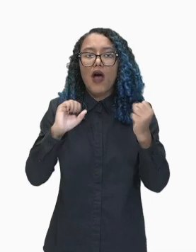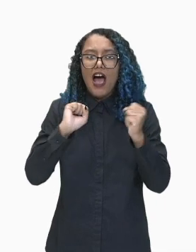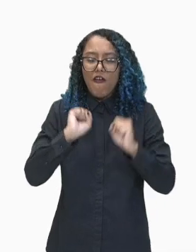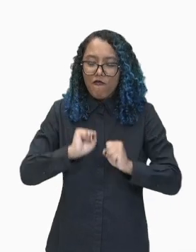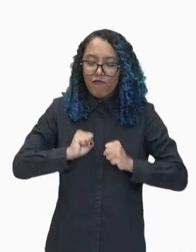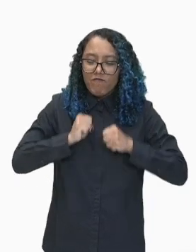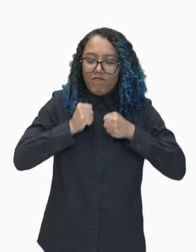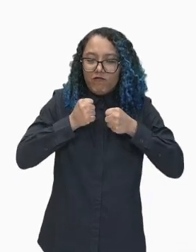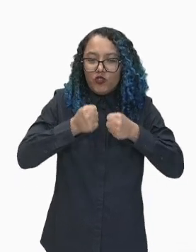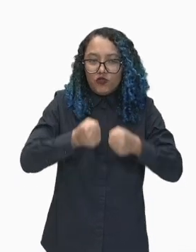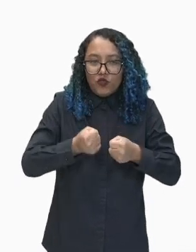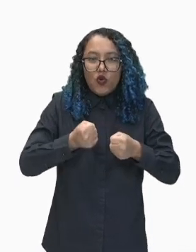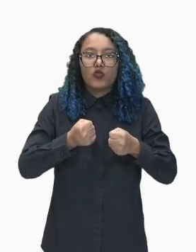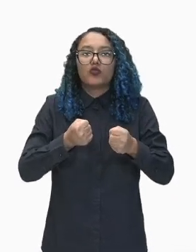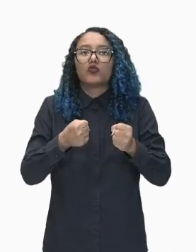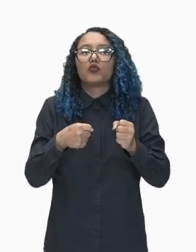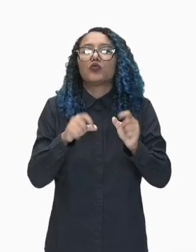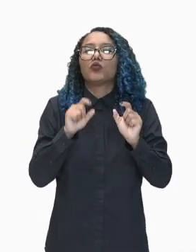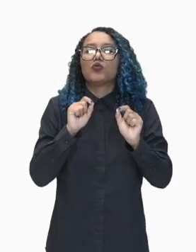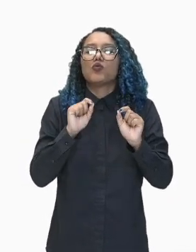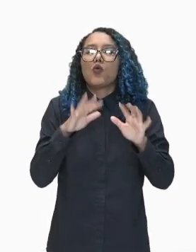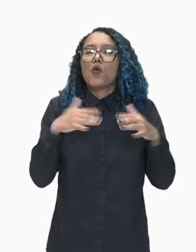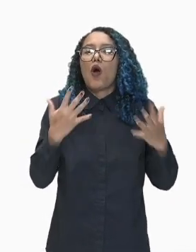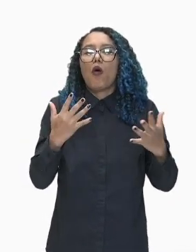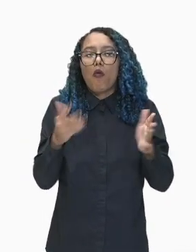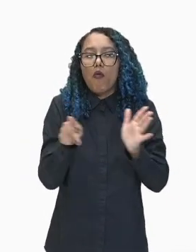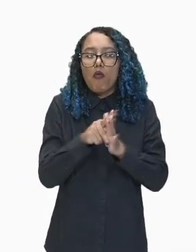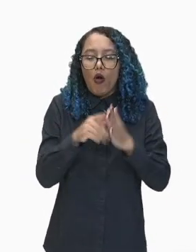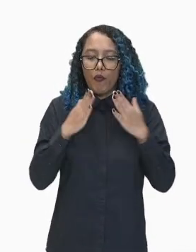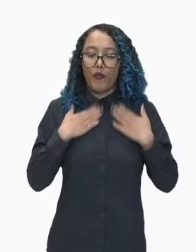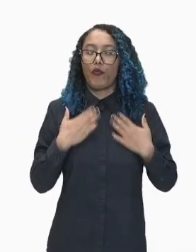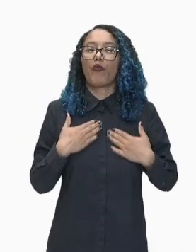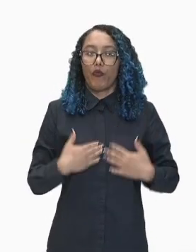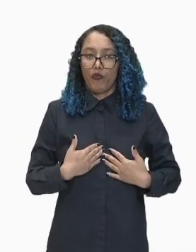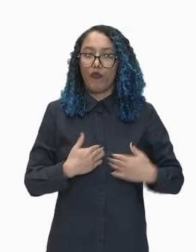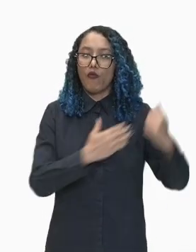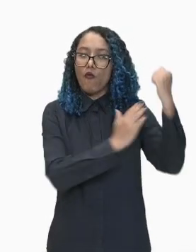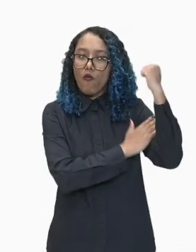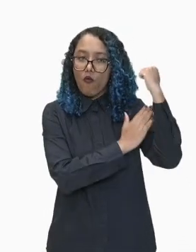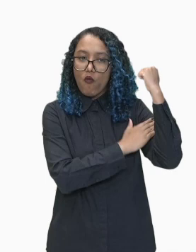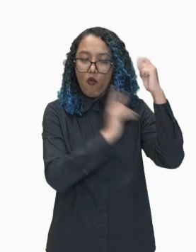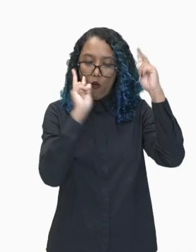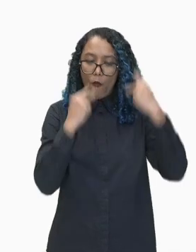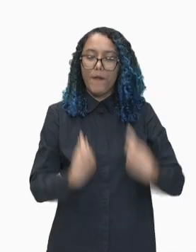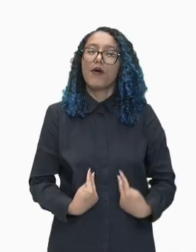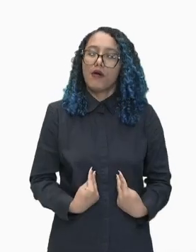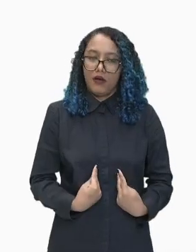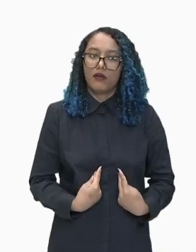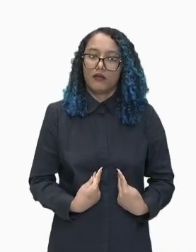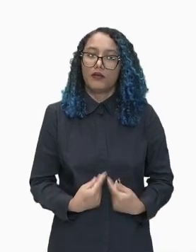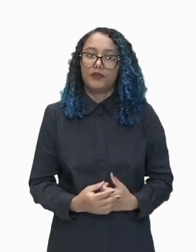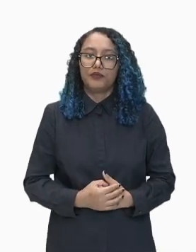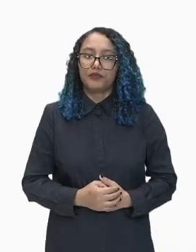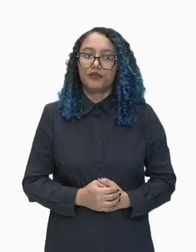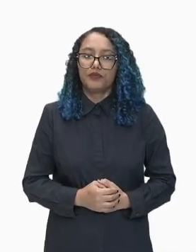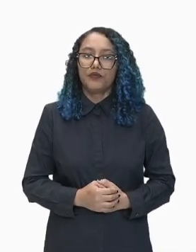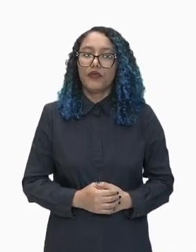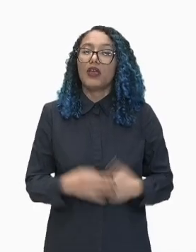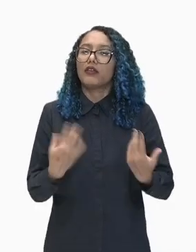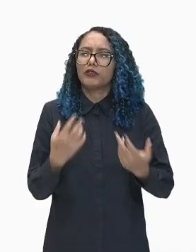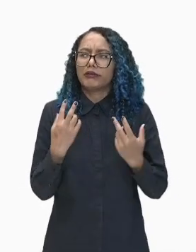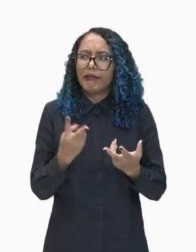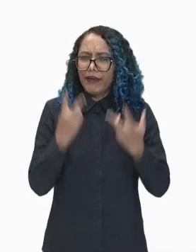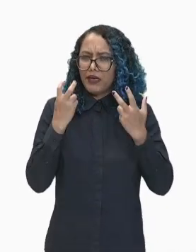ela é da pessoa humana, é do ser humano. Então, na manufatura, já é possível